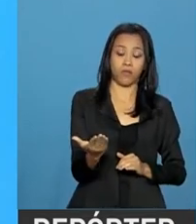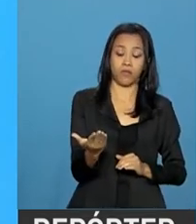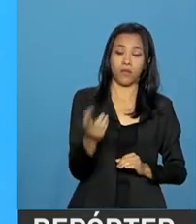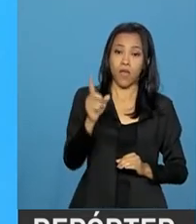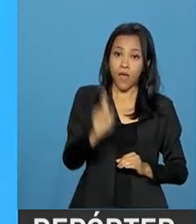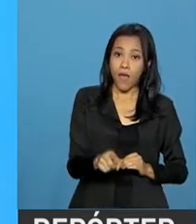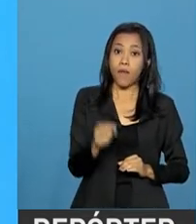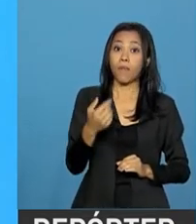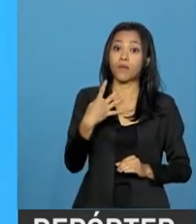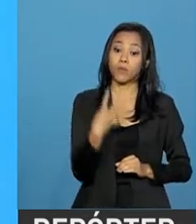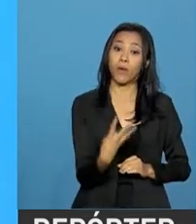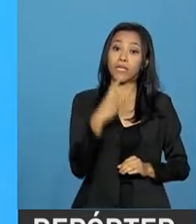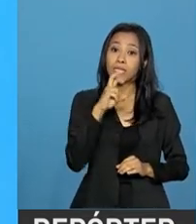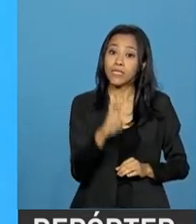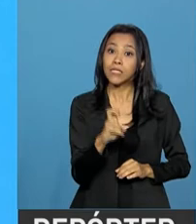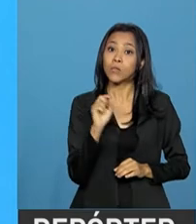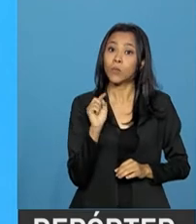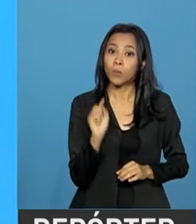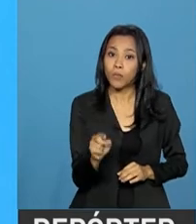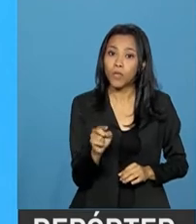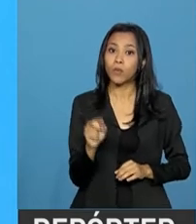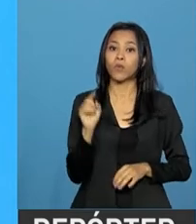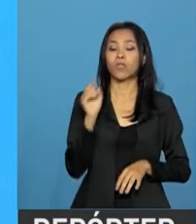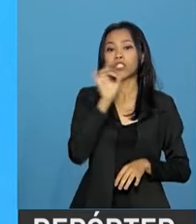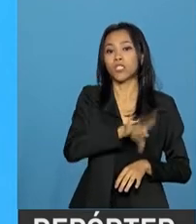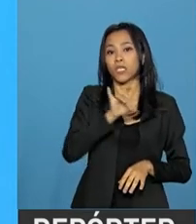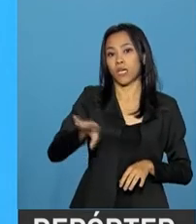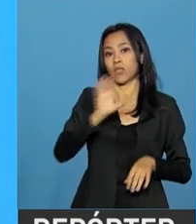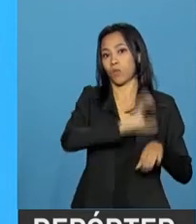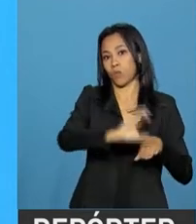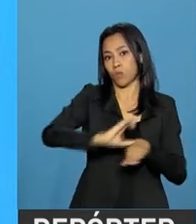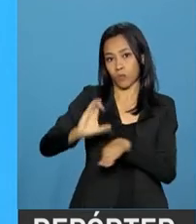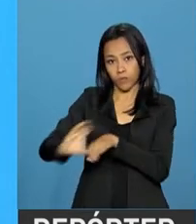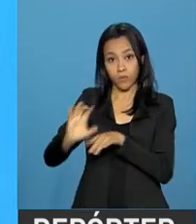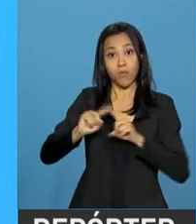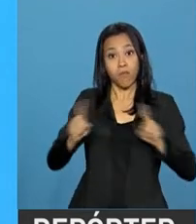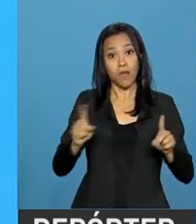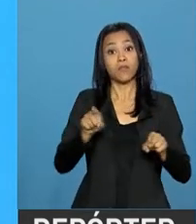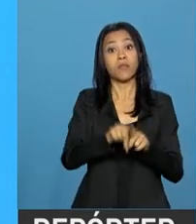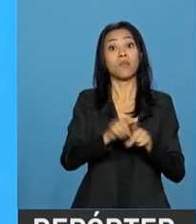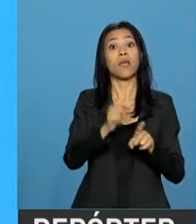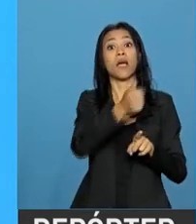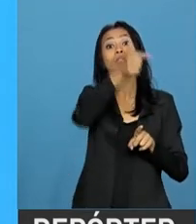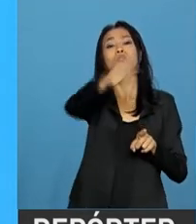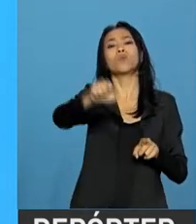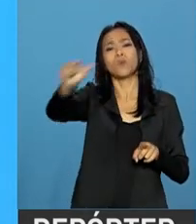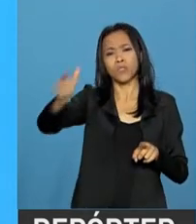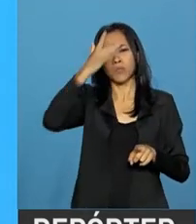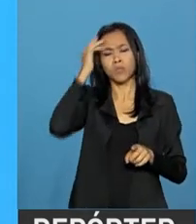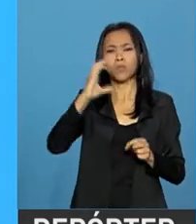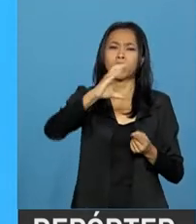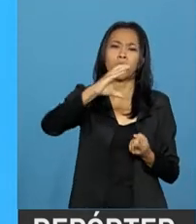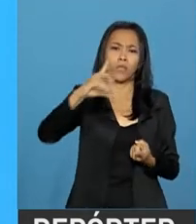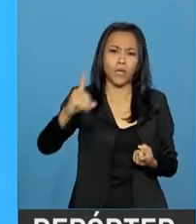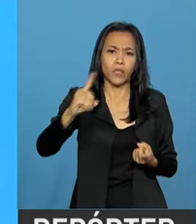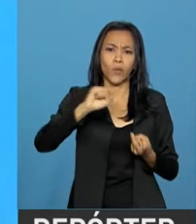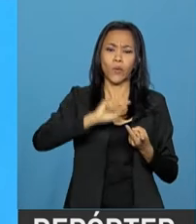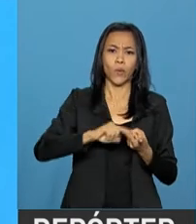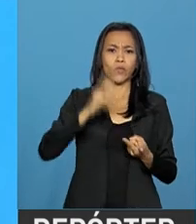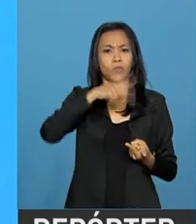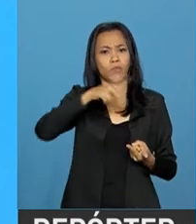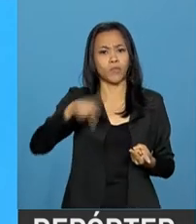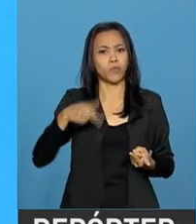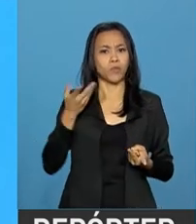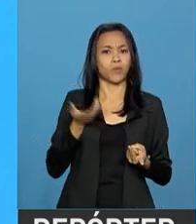são para os 45.000 pulsante de cada curso mas também todos aqueles atores do processo os coordenadores dos professores da educação básica